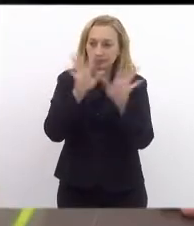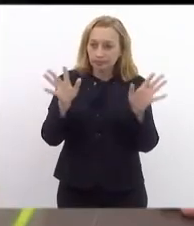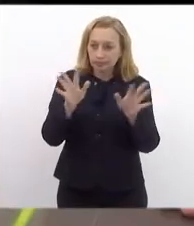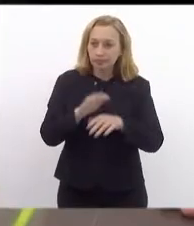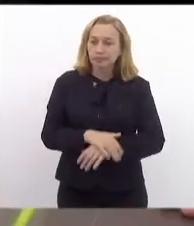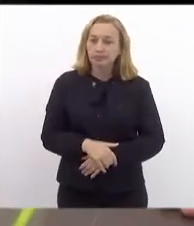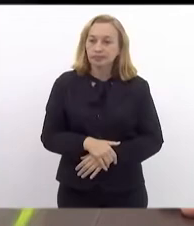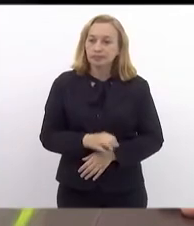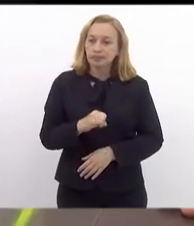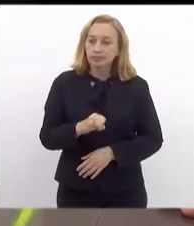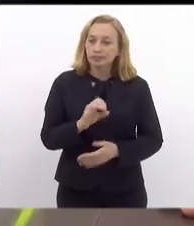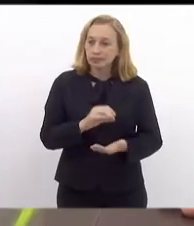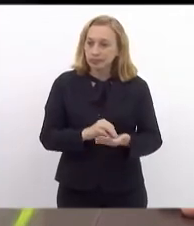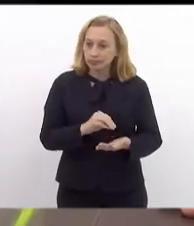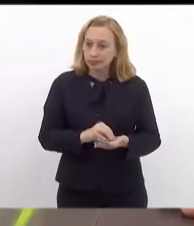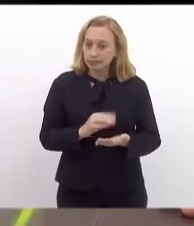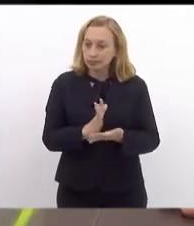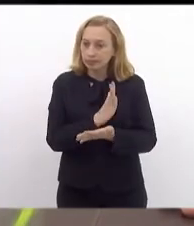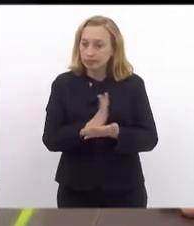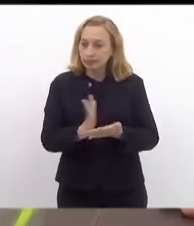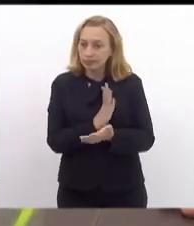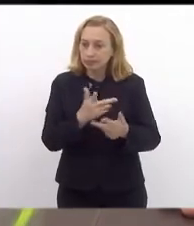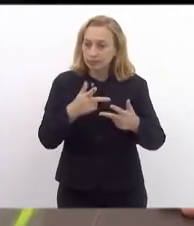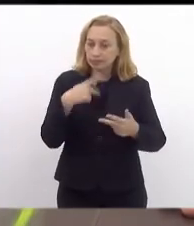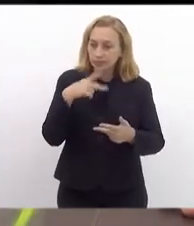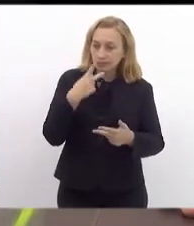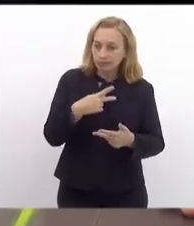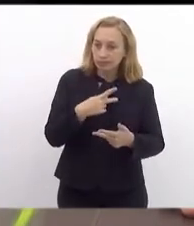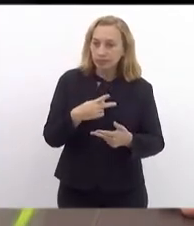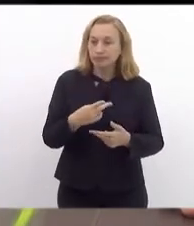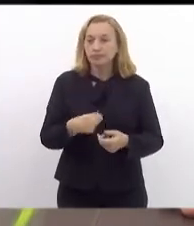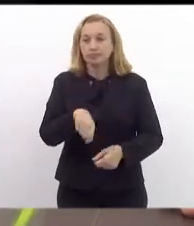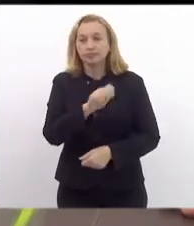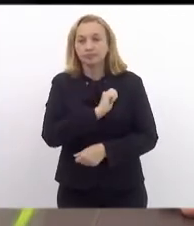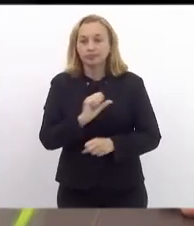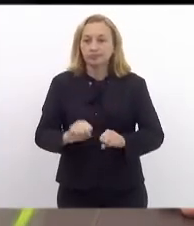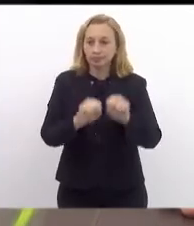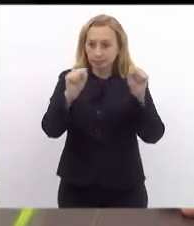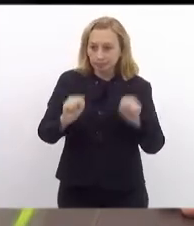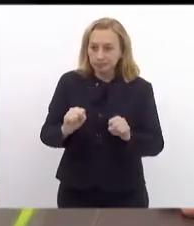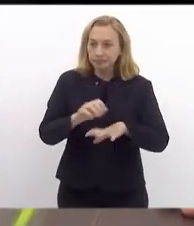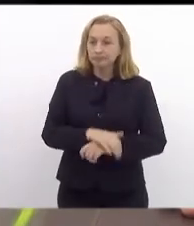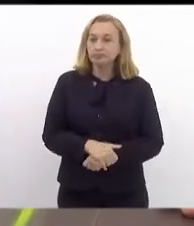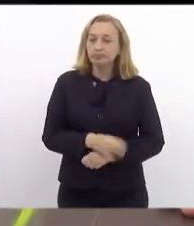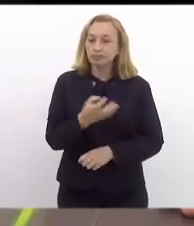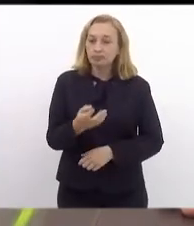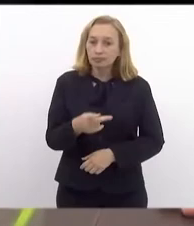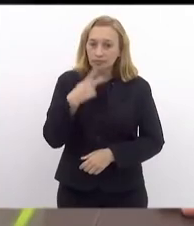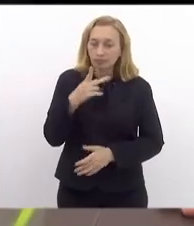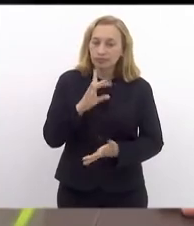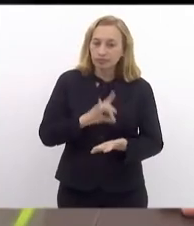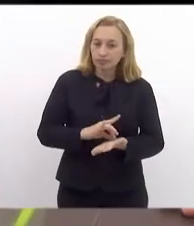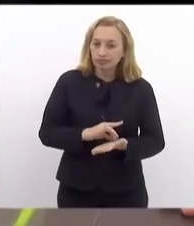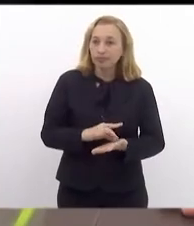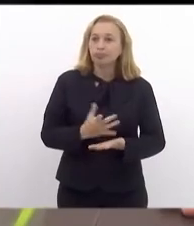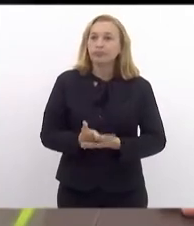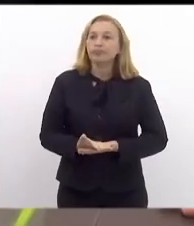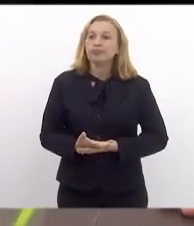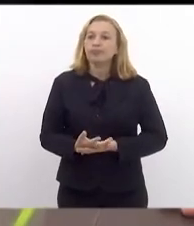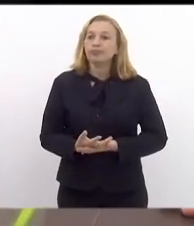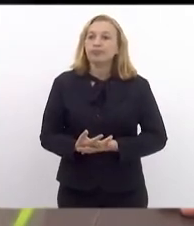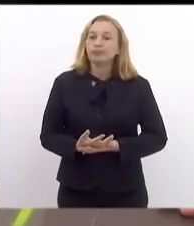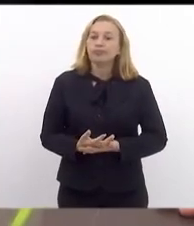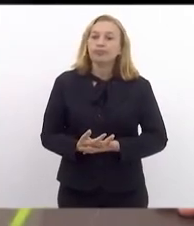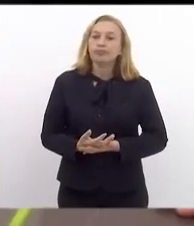não me fiz fazer é claro quando eu disse do regime de recuperação fiscal é o que a gente o que eu quis dizer na realidade a sobre o mecanismo